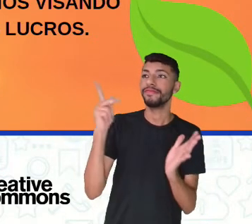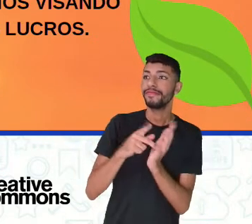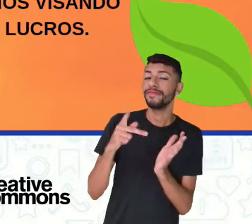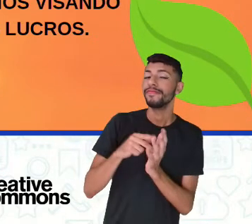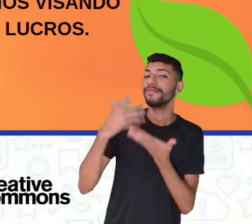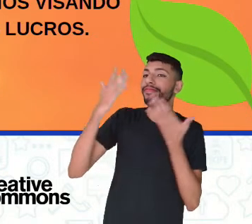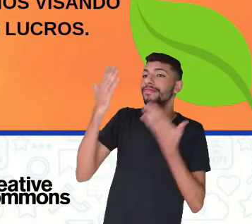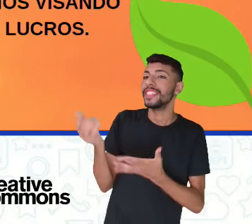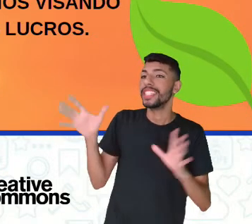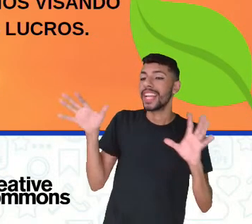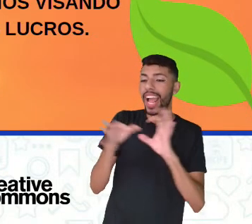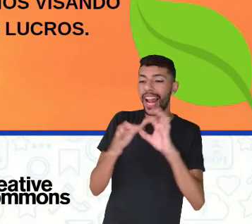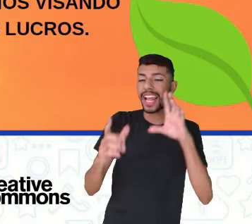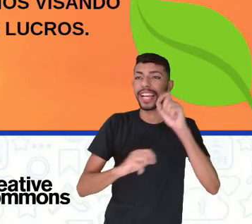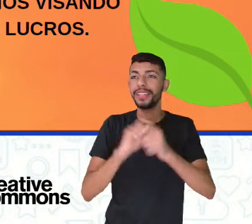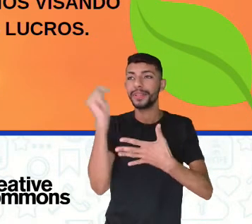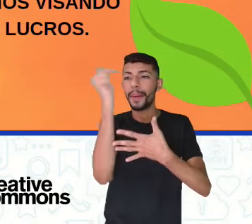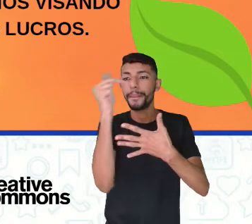muita